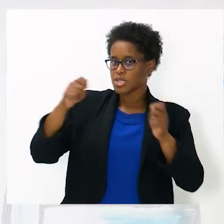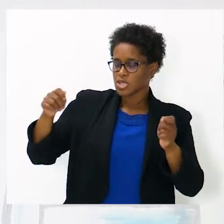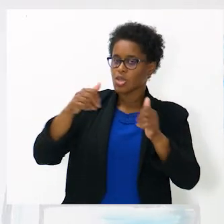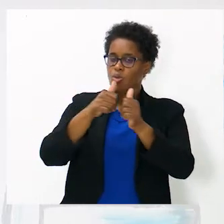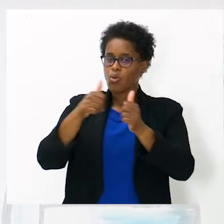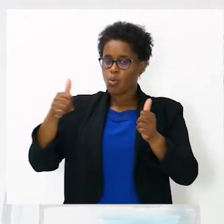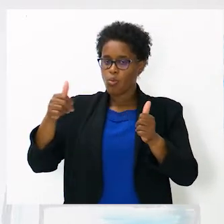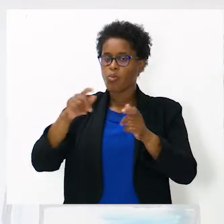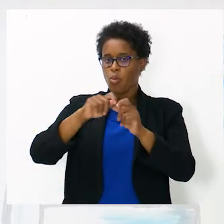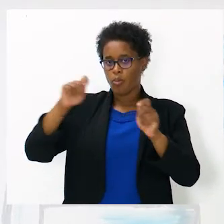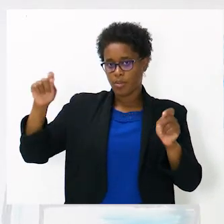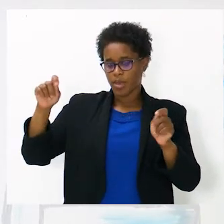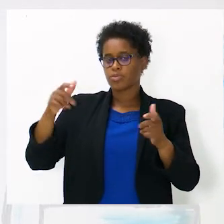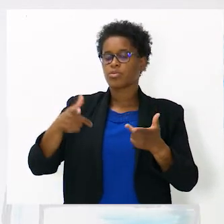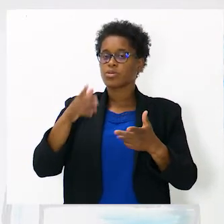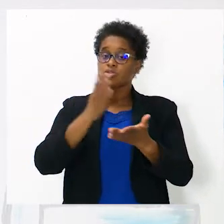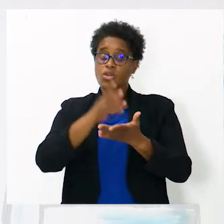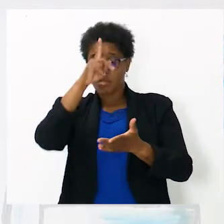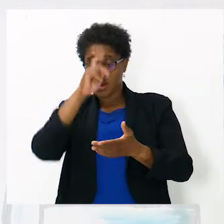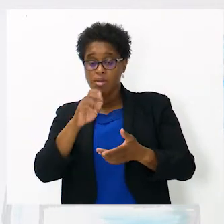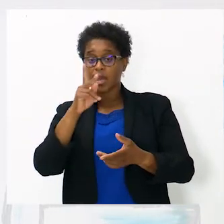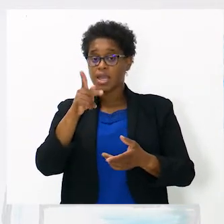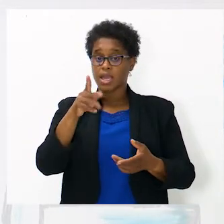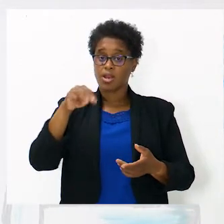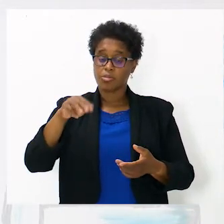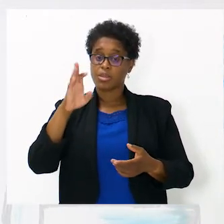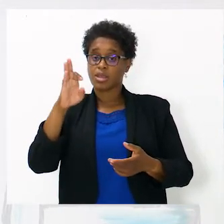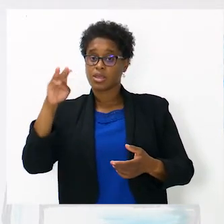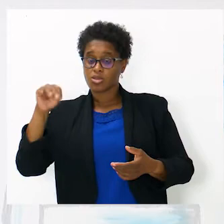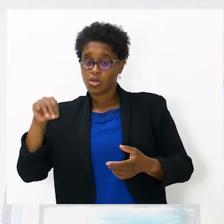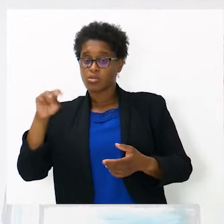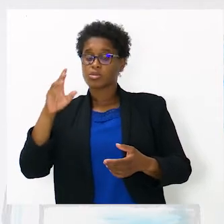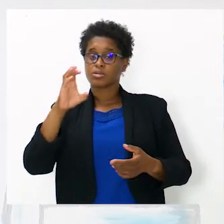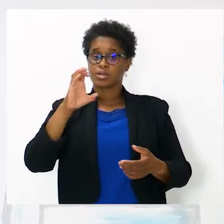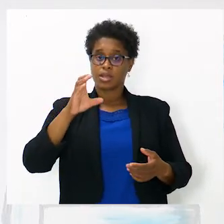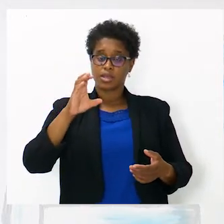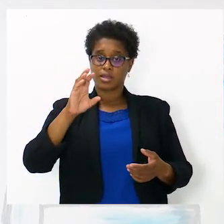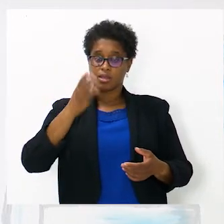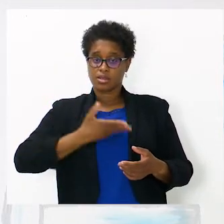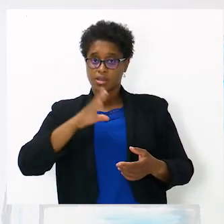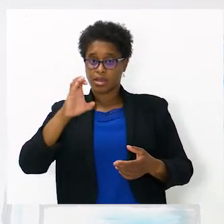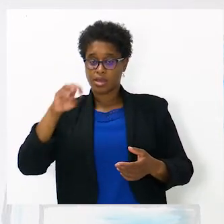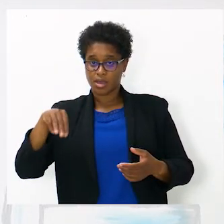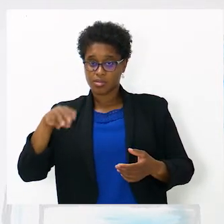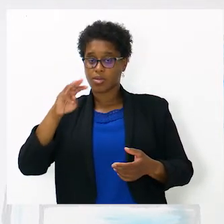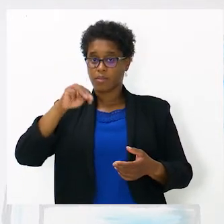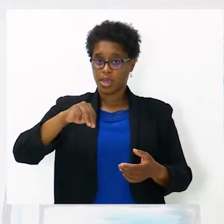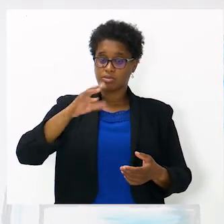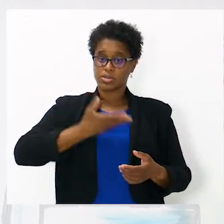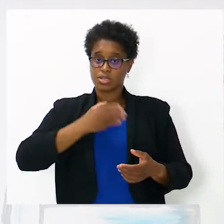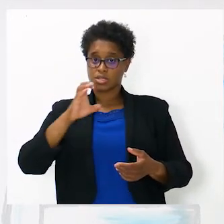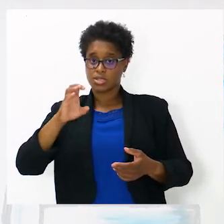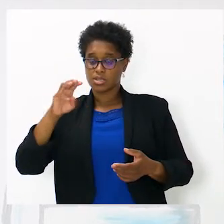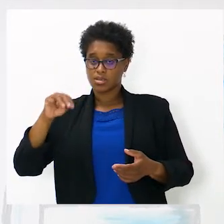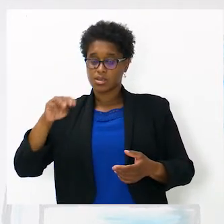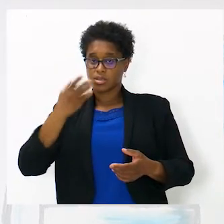de comprimento, só para recordar: quilômetro, hectômetro, decâmetro, metro, decímetro, centímetro